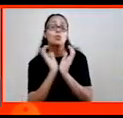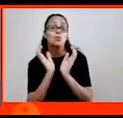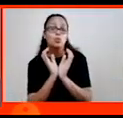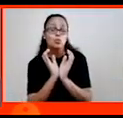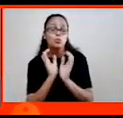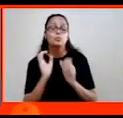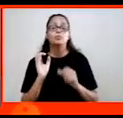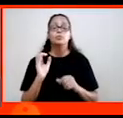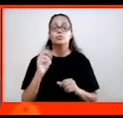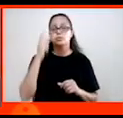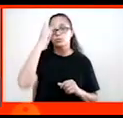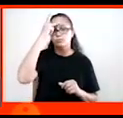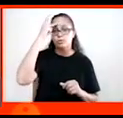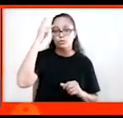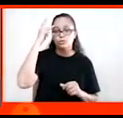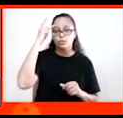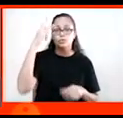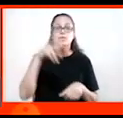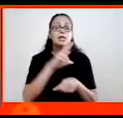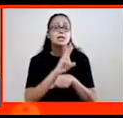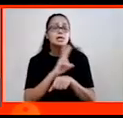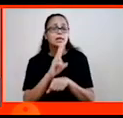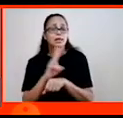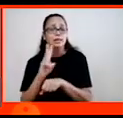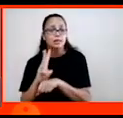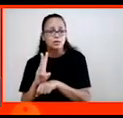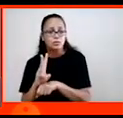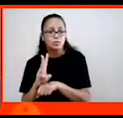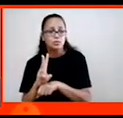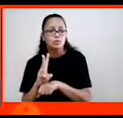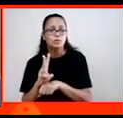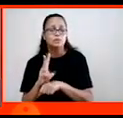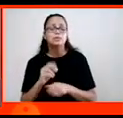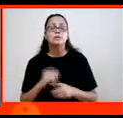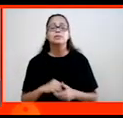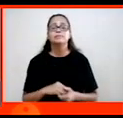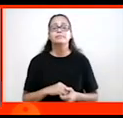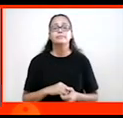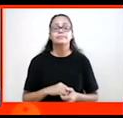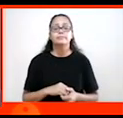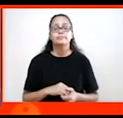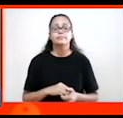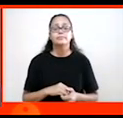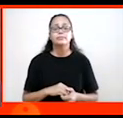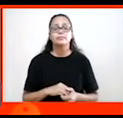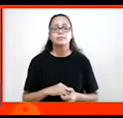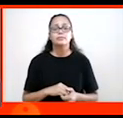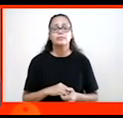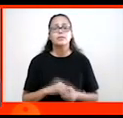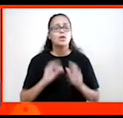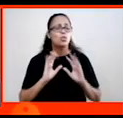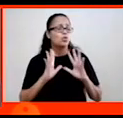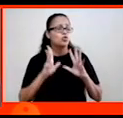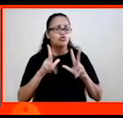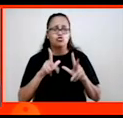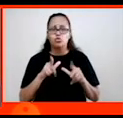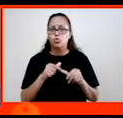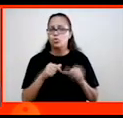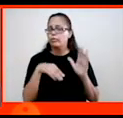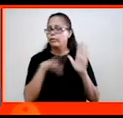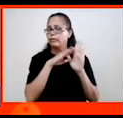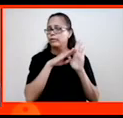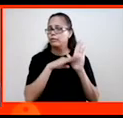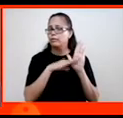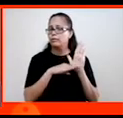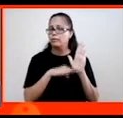pessoa e esse pequeno grupo, ela cuida, ou eles cuidam, as pessoas que estão envolvidas aí, elas cuidam de